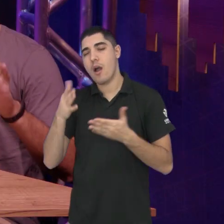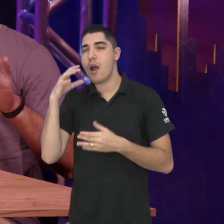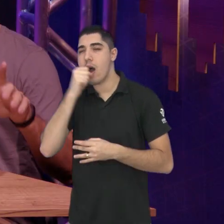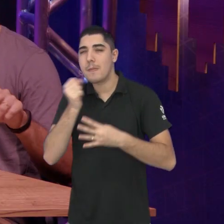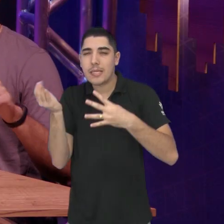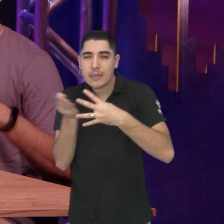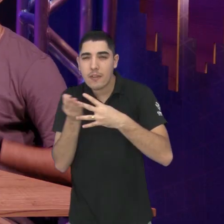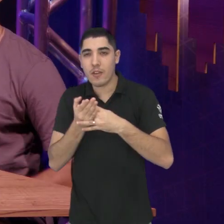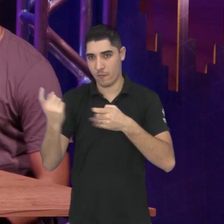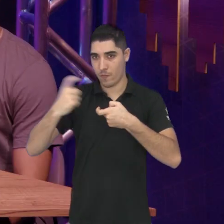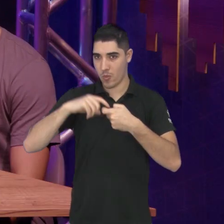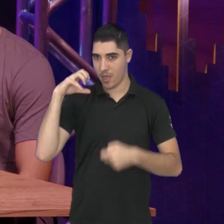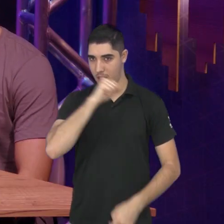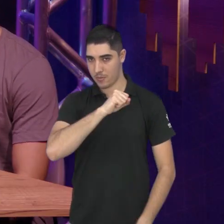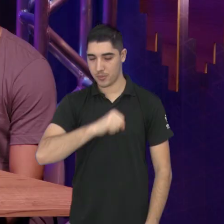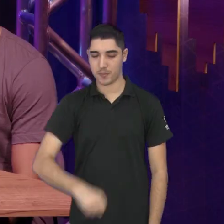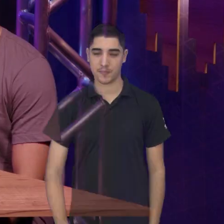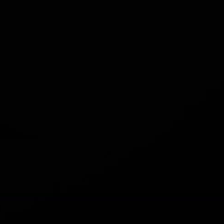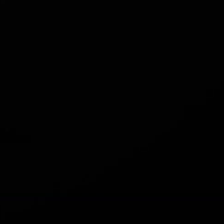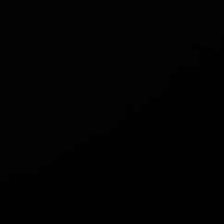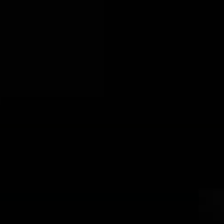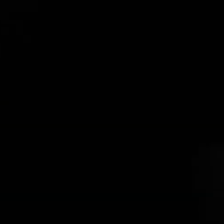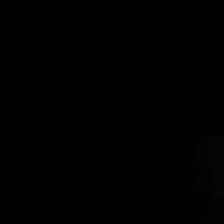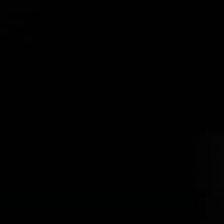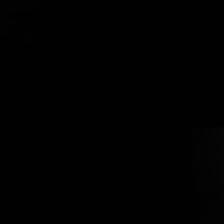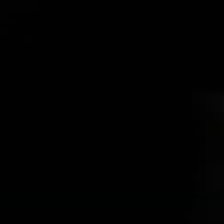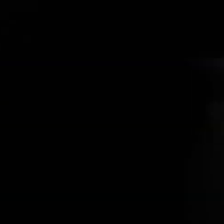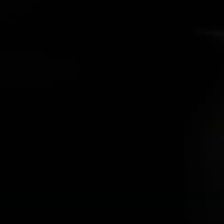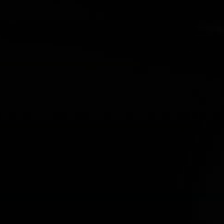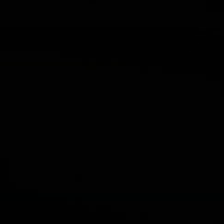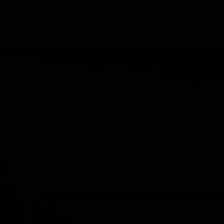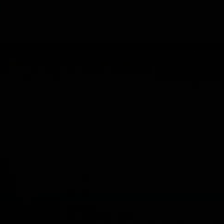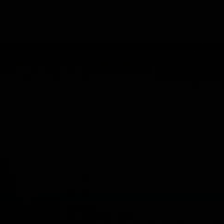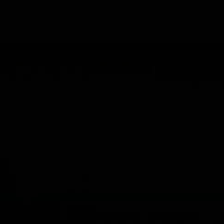vai para um rápido intervalo e volta já.